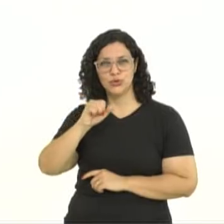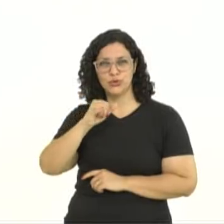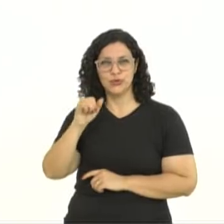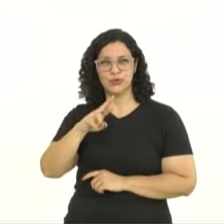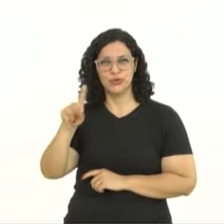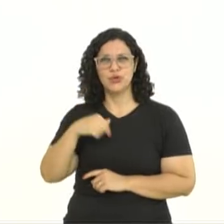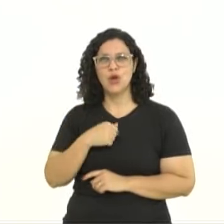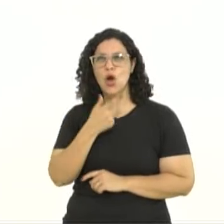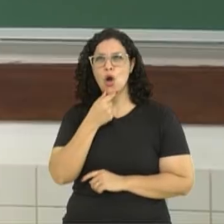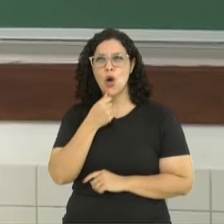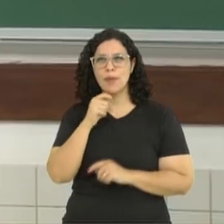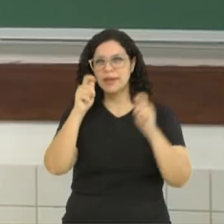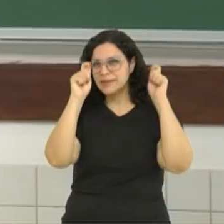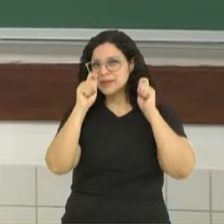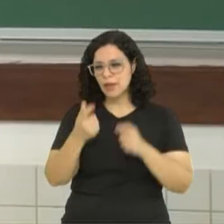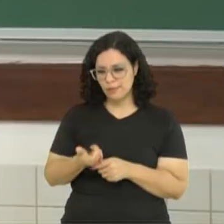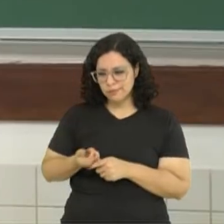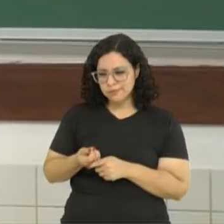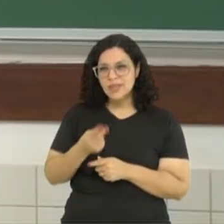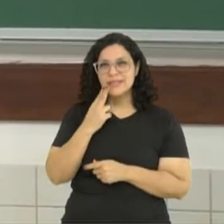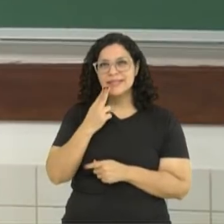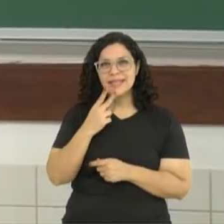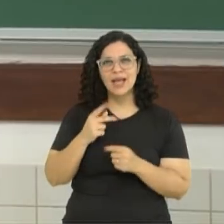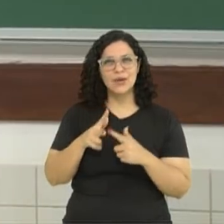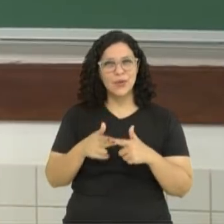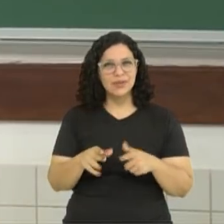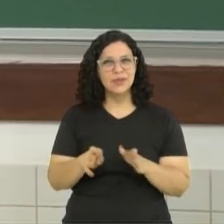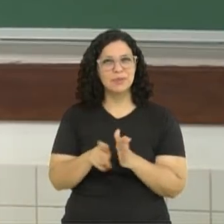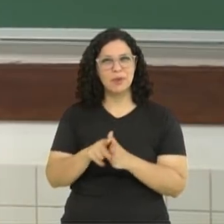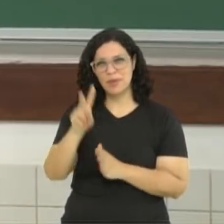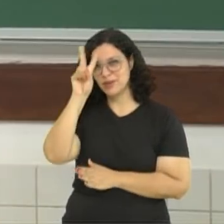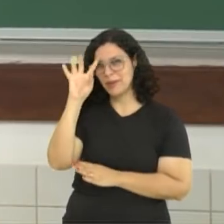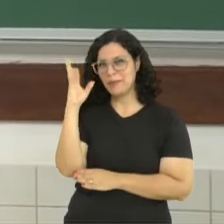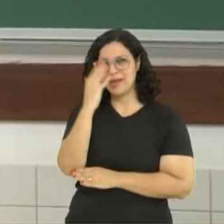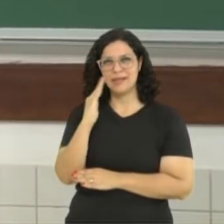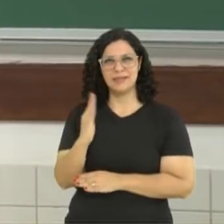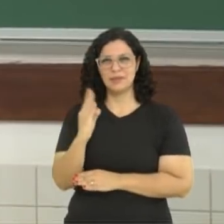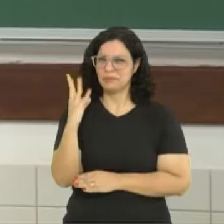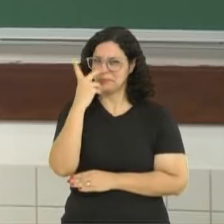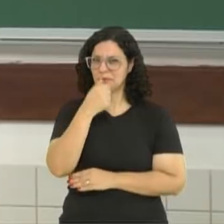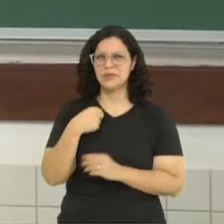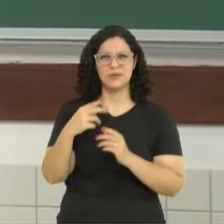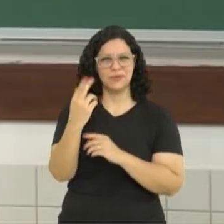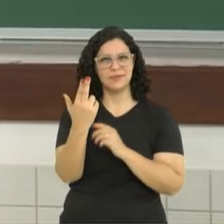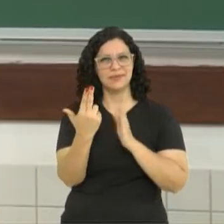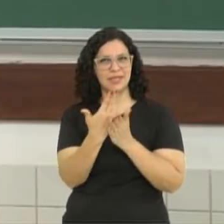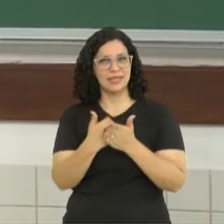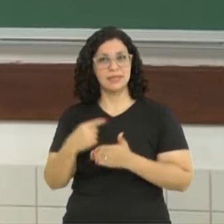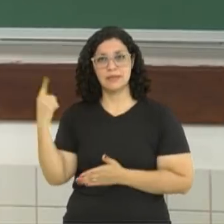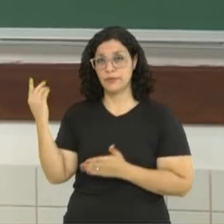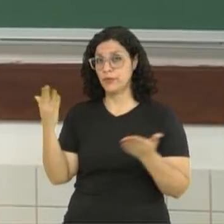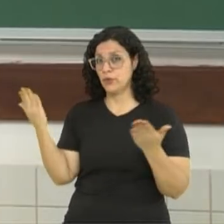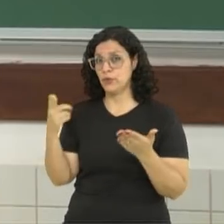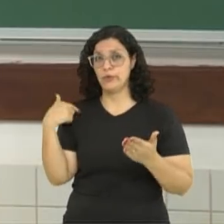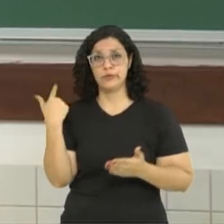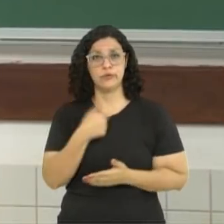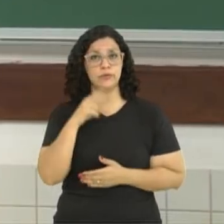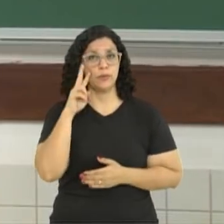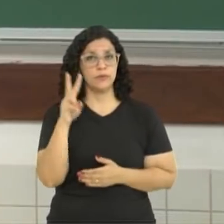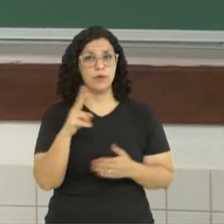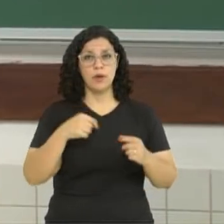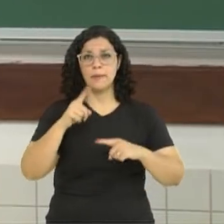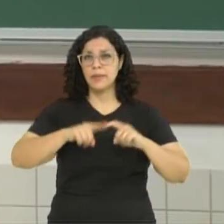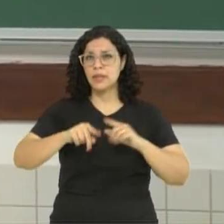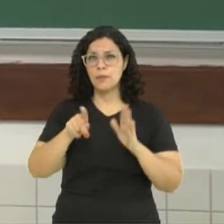Fumo, de 1893, uma obra muito bonita da nossa história brasileira. Então, antes da gente começar, hoje nós vamos ver os